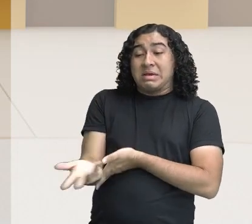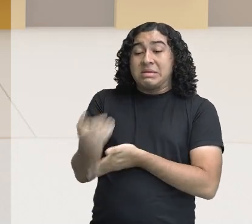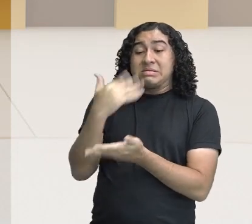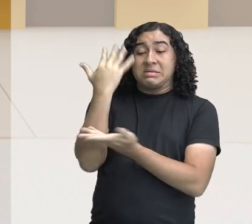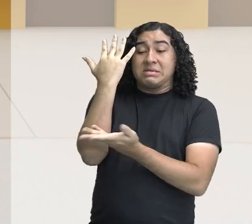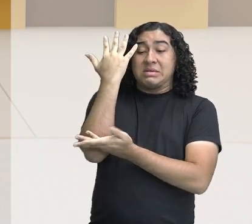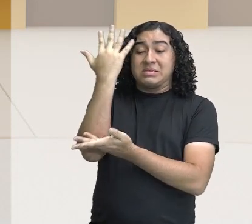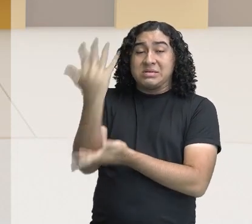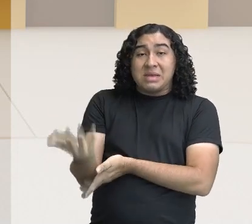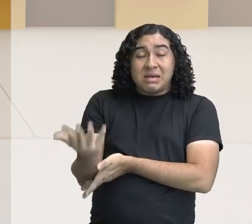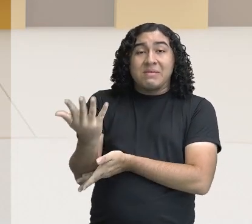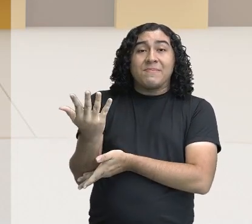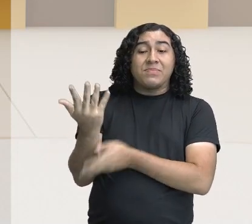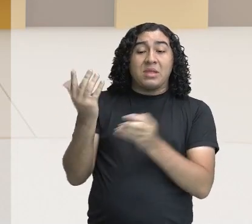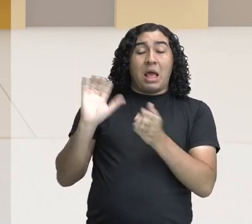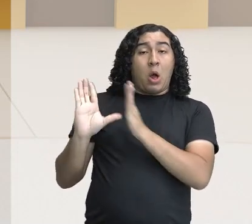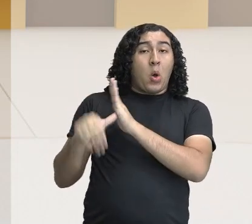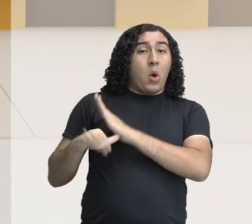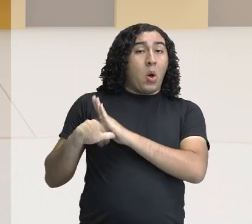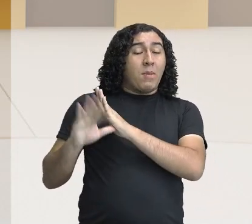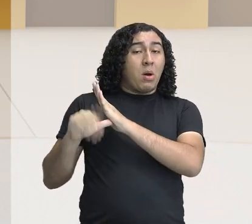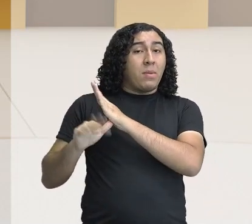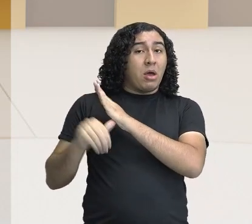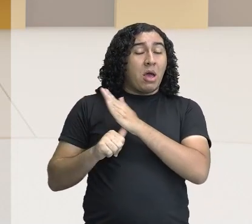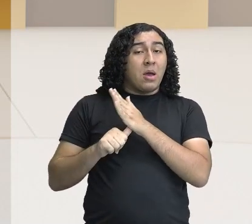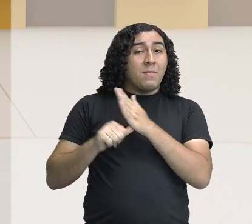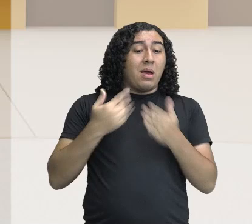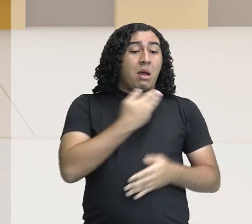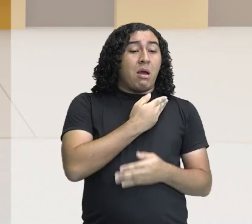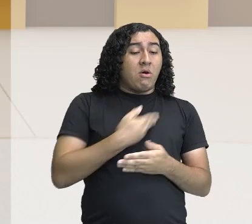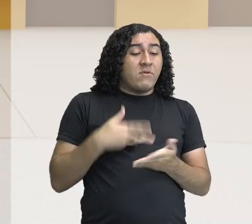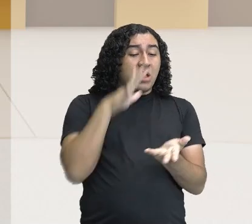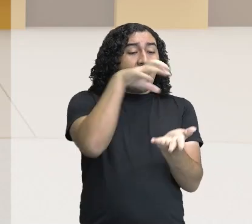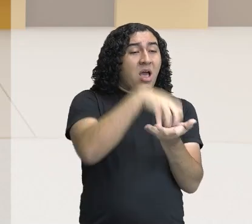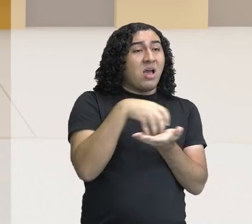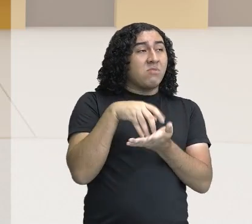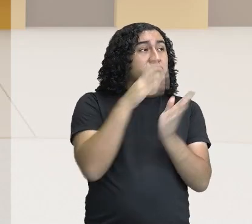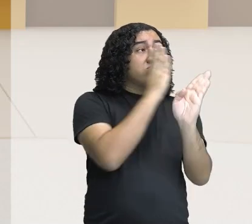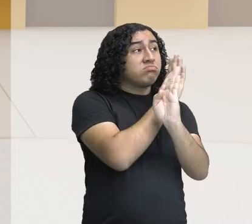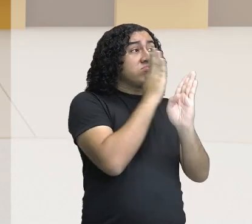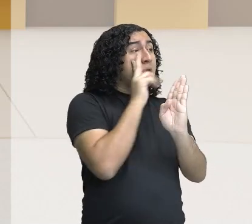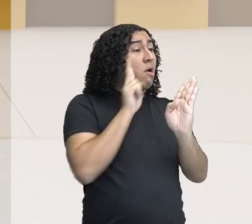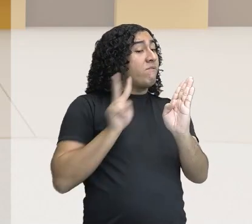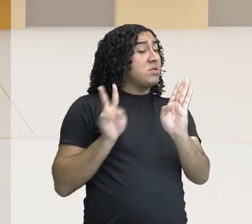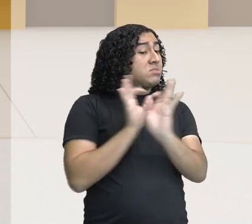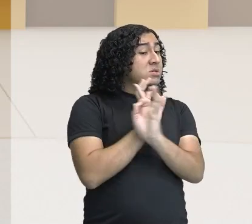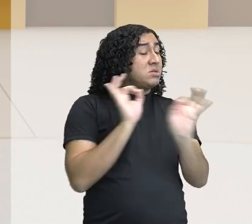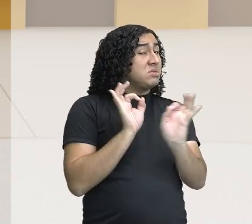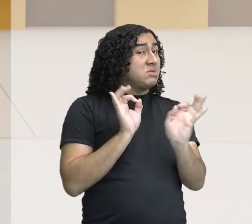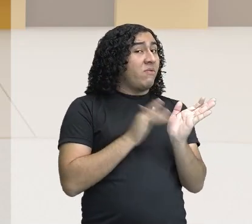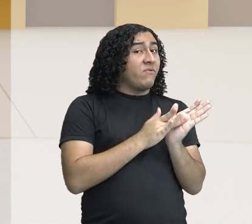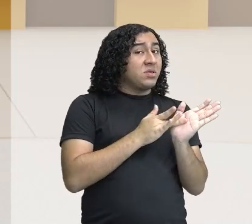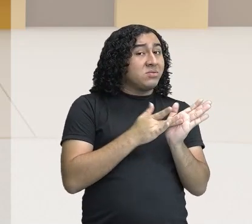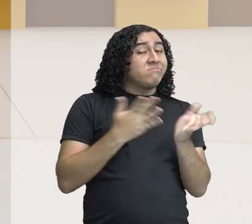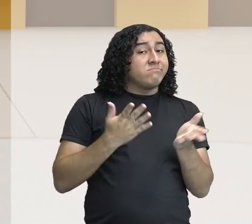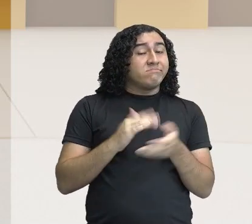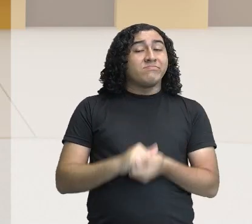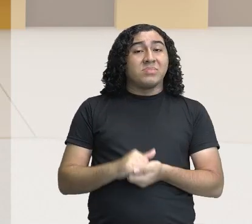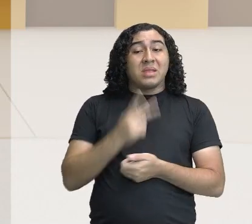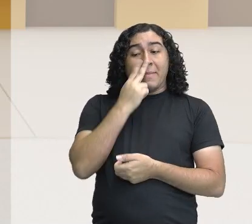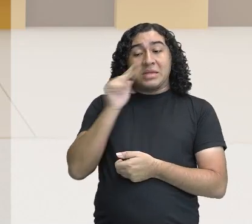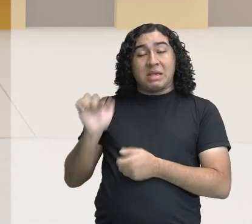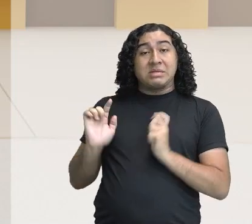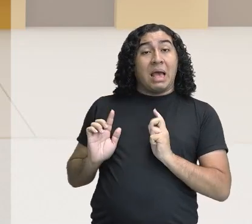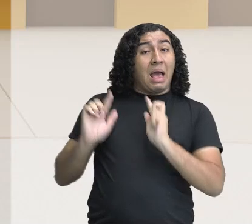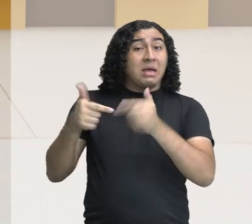a corrupção lá dentro acaba fazendo justamente o contrário, permitindo que empresas e indivíduos